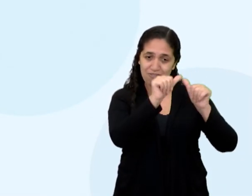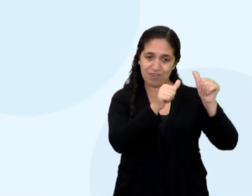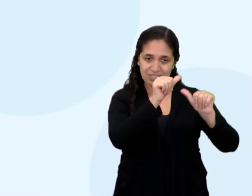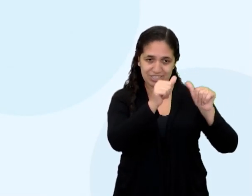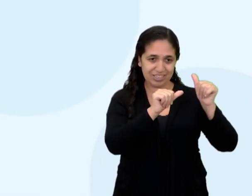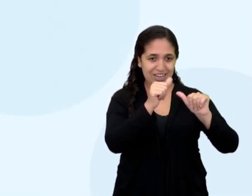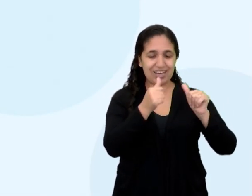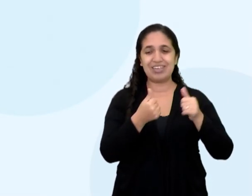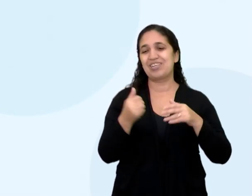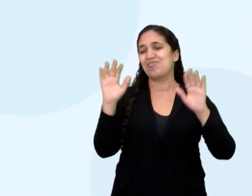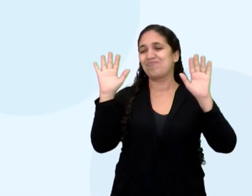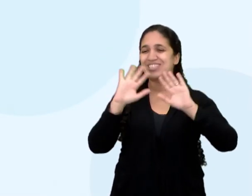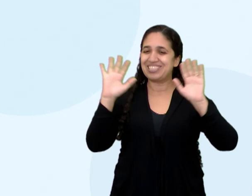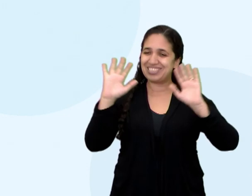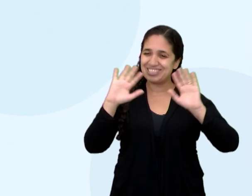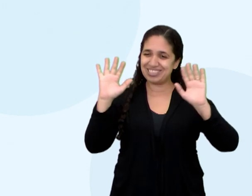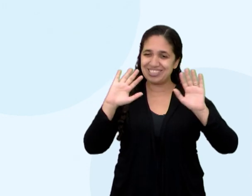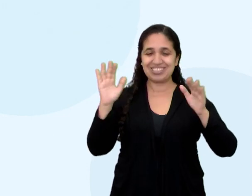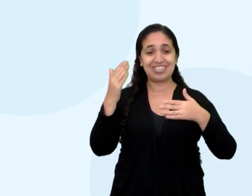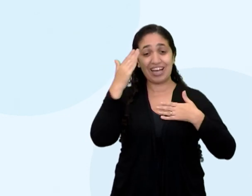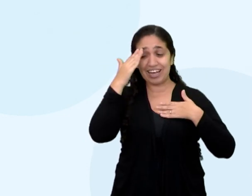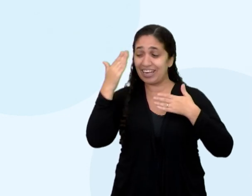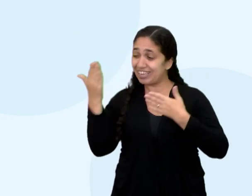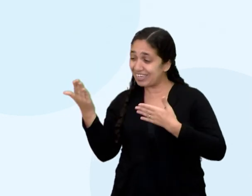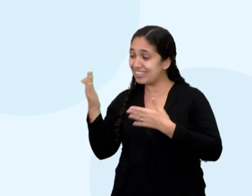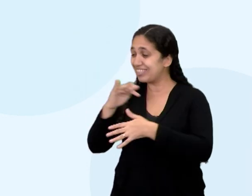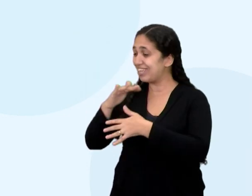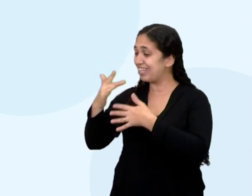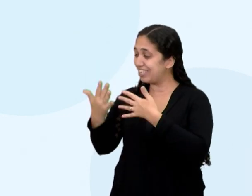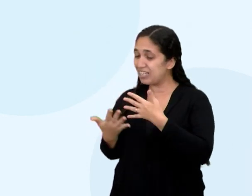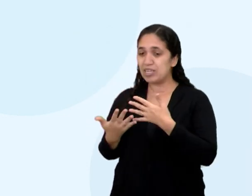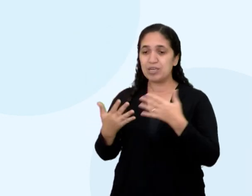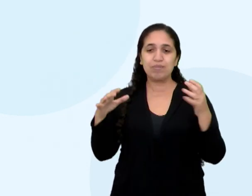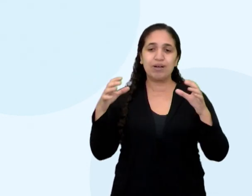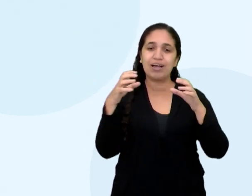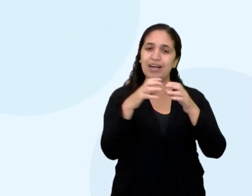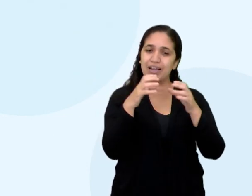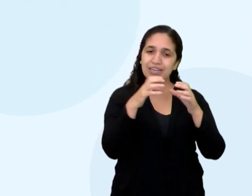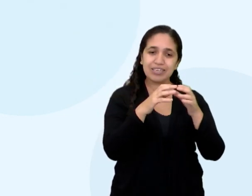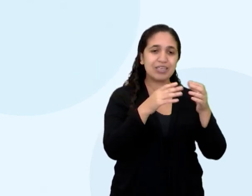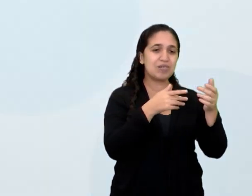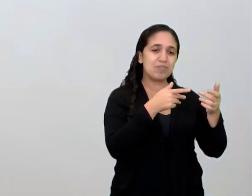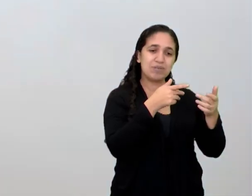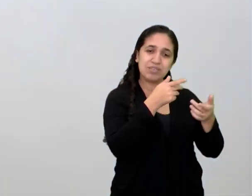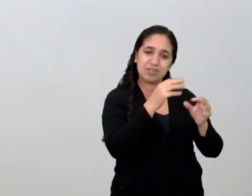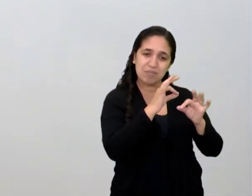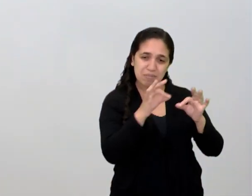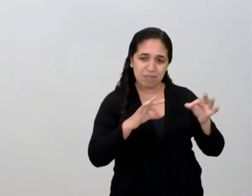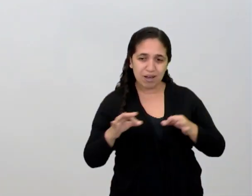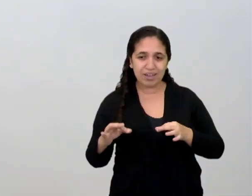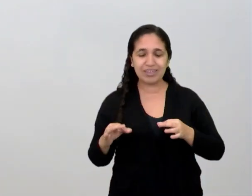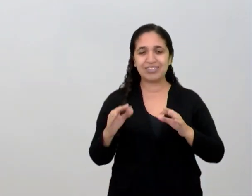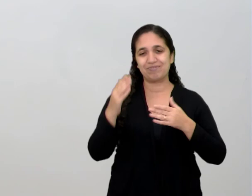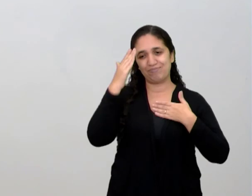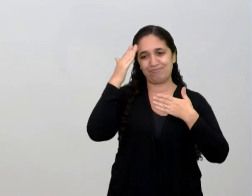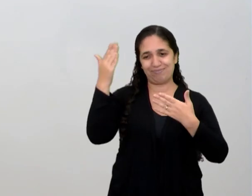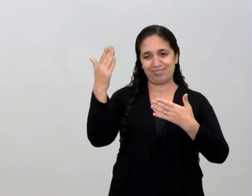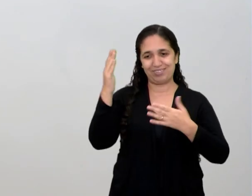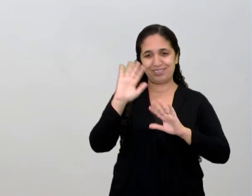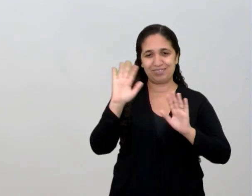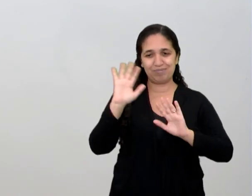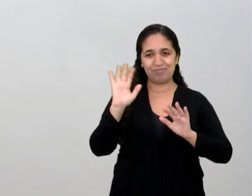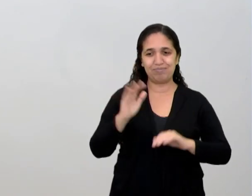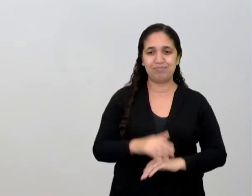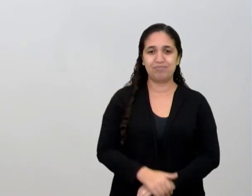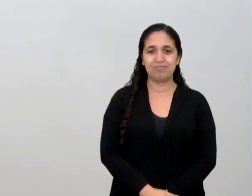me despeço agradecendo ao pessoal das Libras, valeu, obrigado, toda a equipe de produção, um abraço e até a próxima aula, valeu!